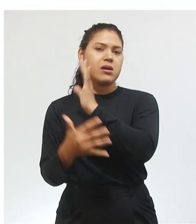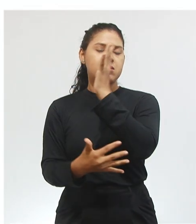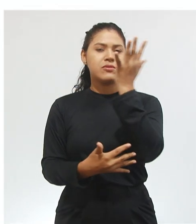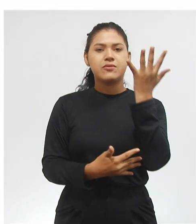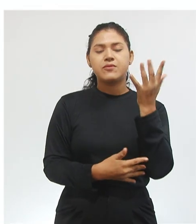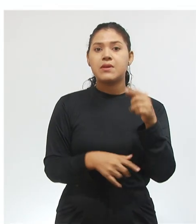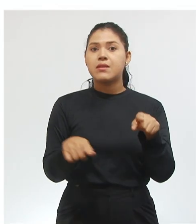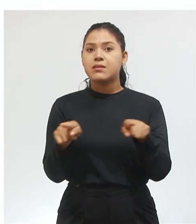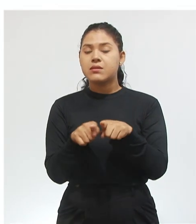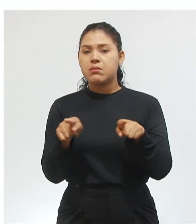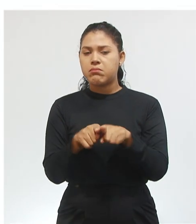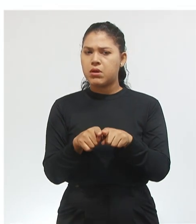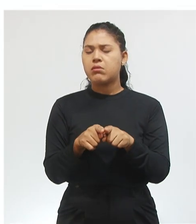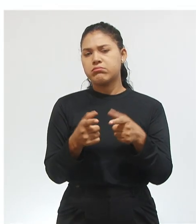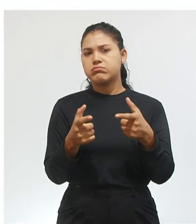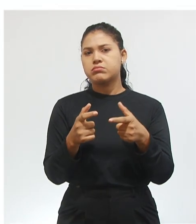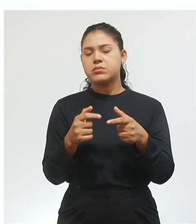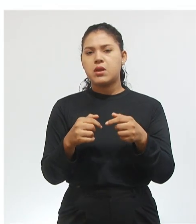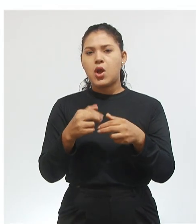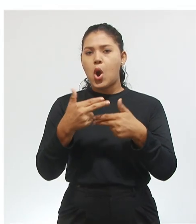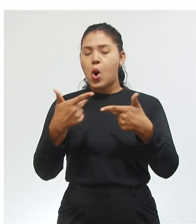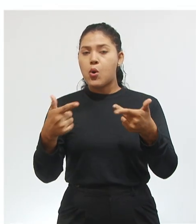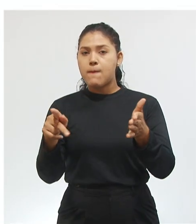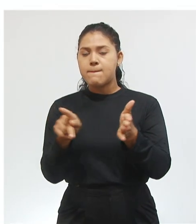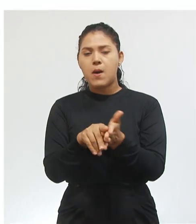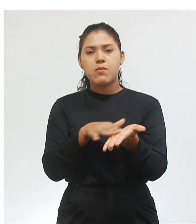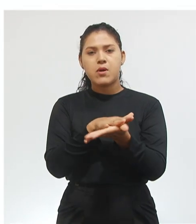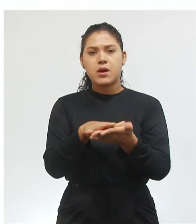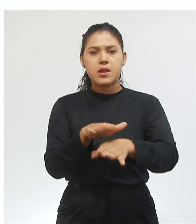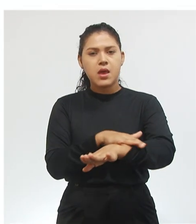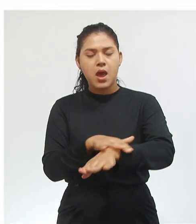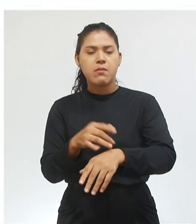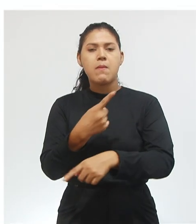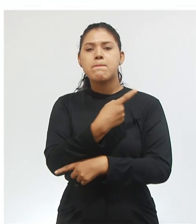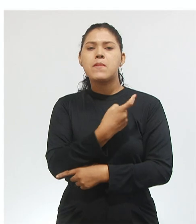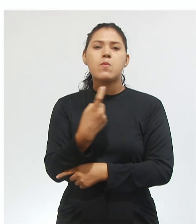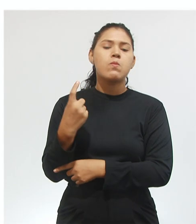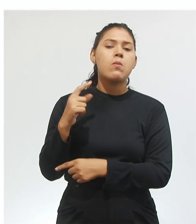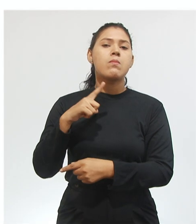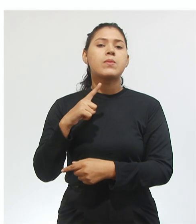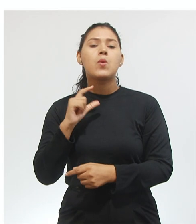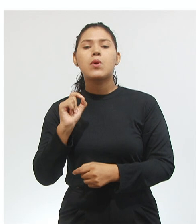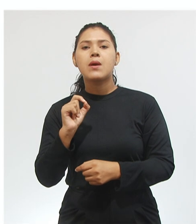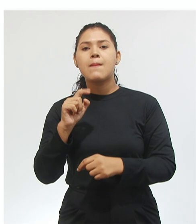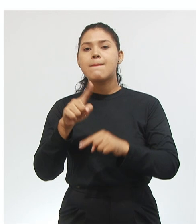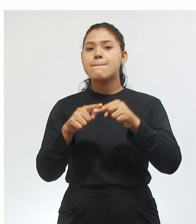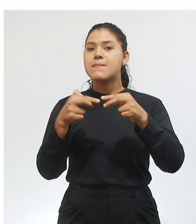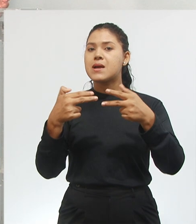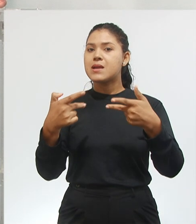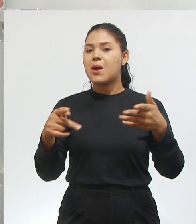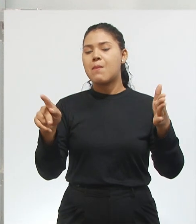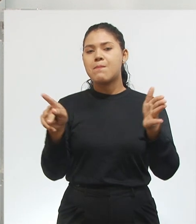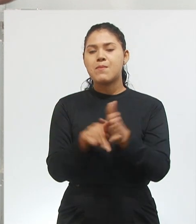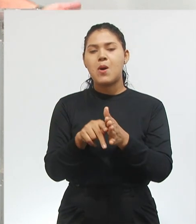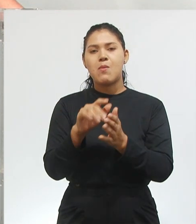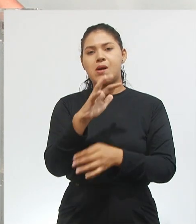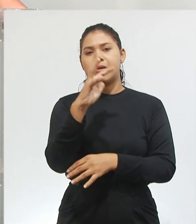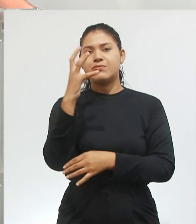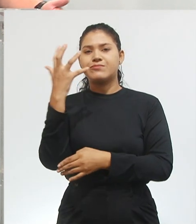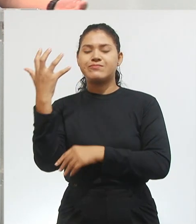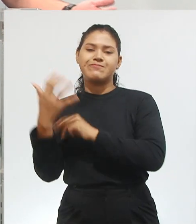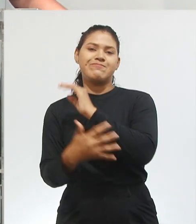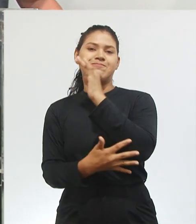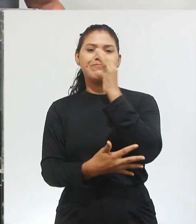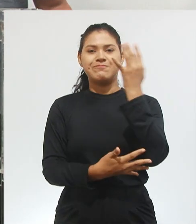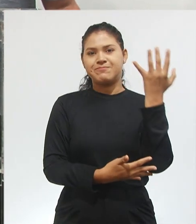produtos da Natura são produtos eh que T sua matériaprima produtos da natureza produtos que nós